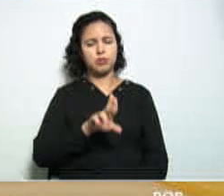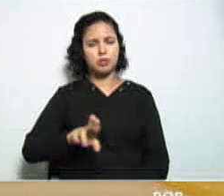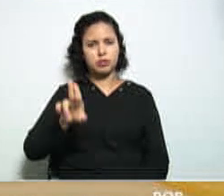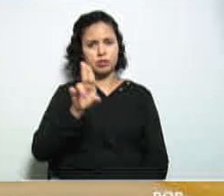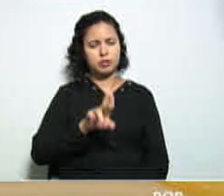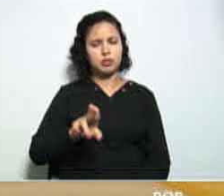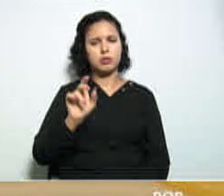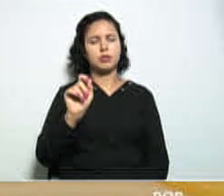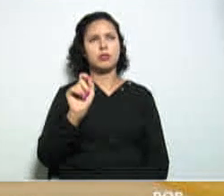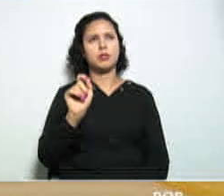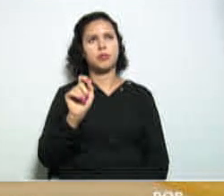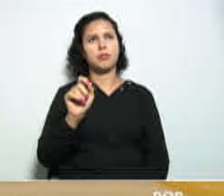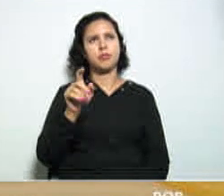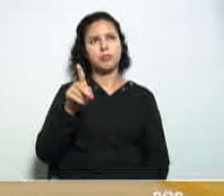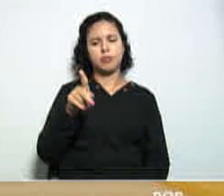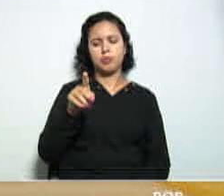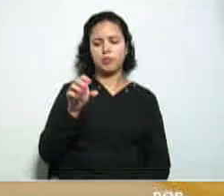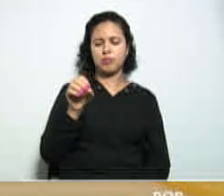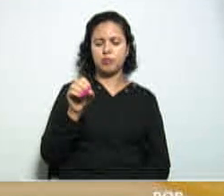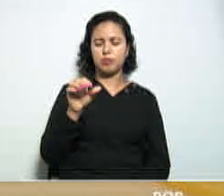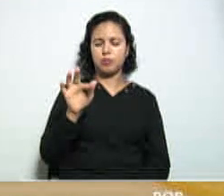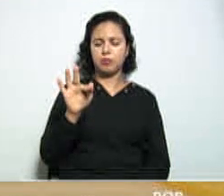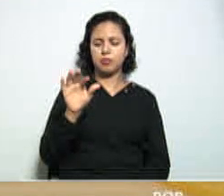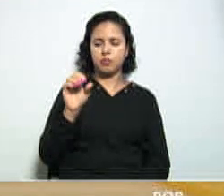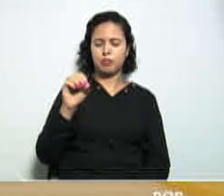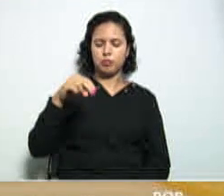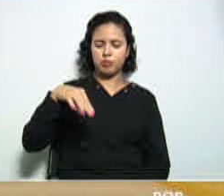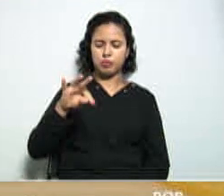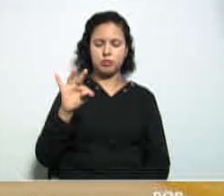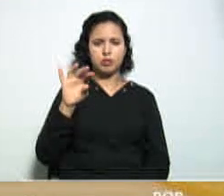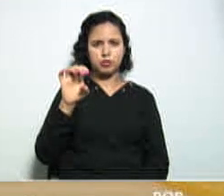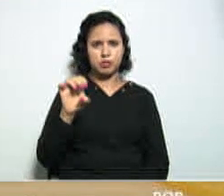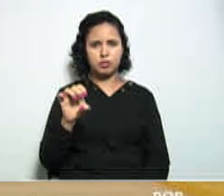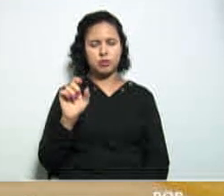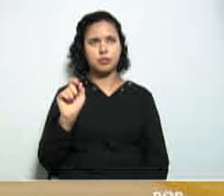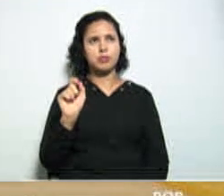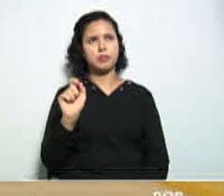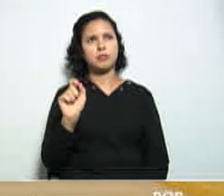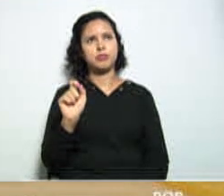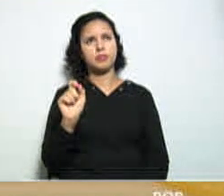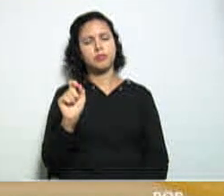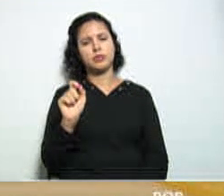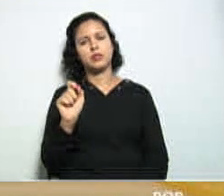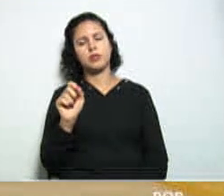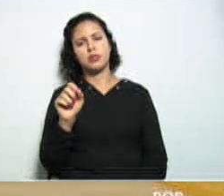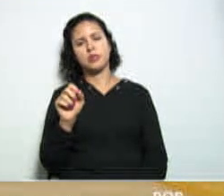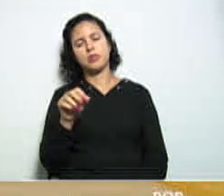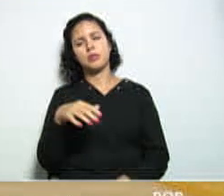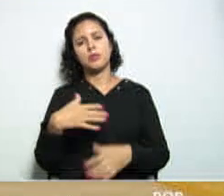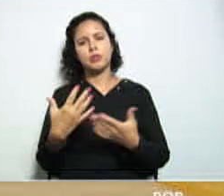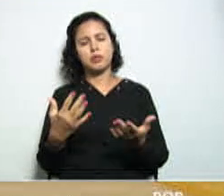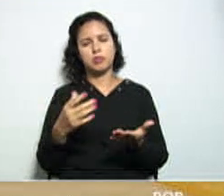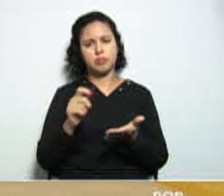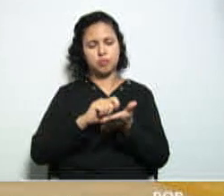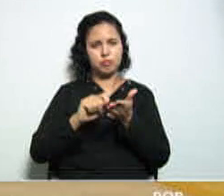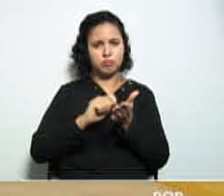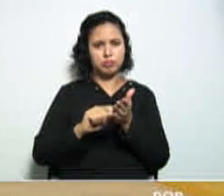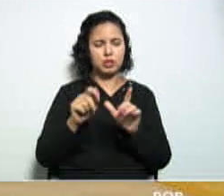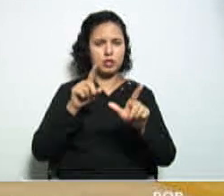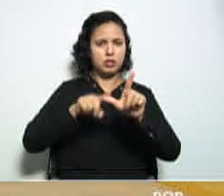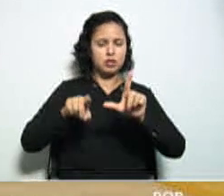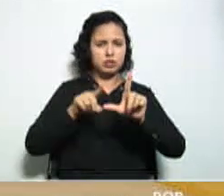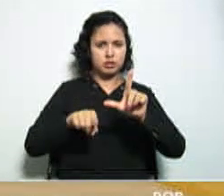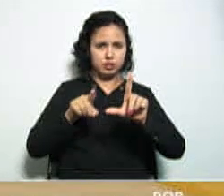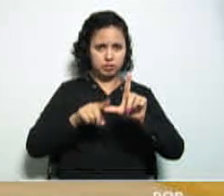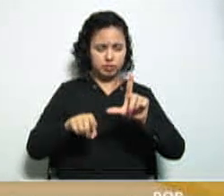Fonte. Você vai selecionar aqui no canto esquerdo o estilo da fonte. A ABNT